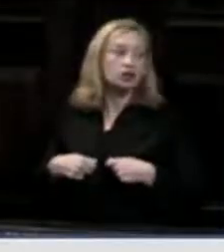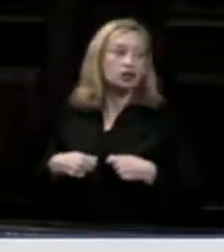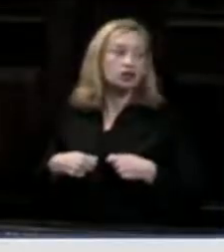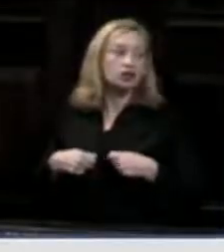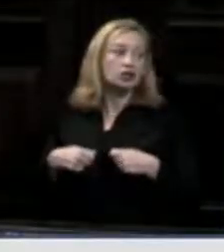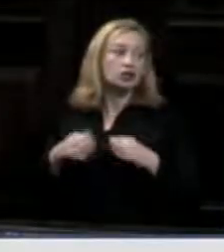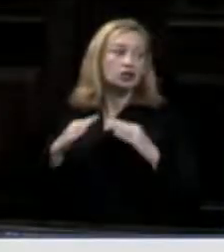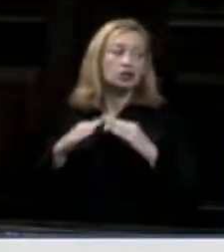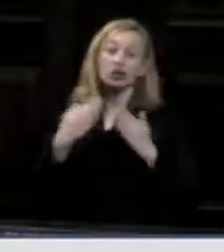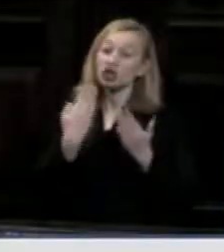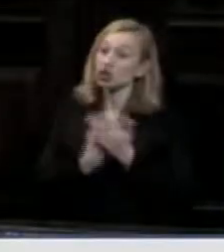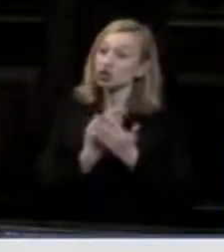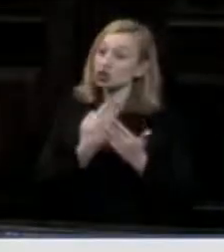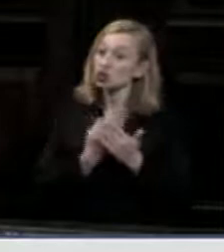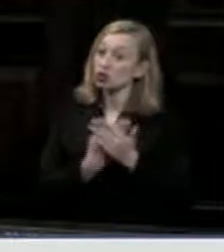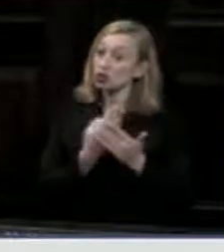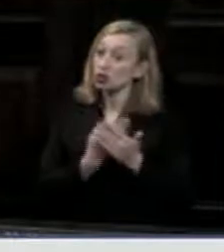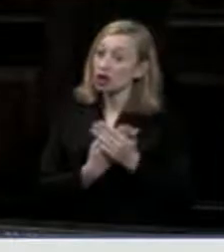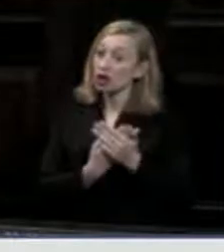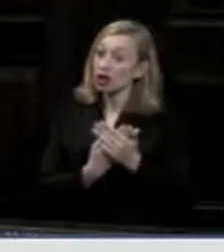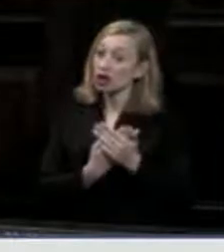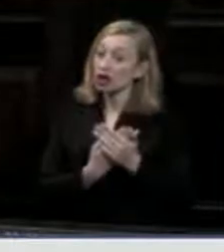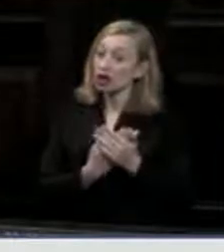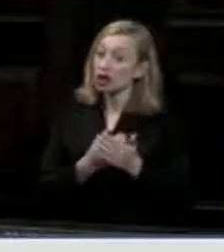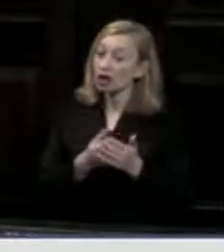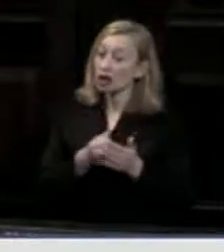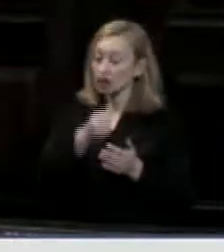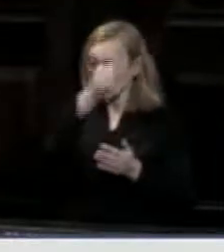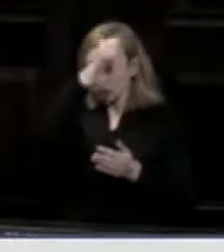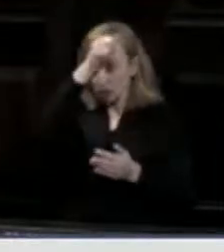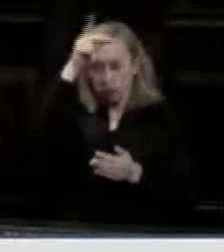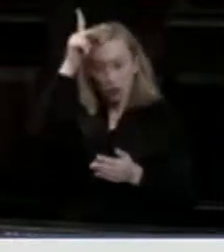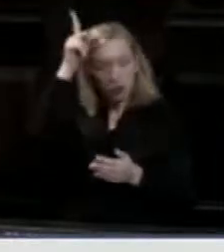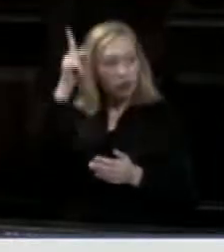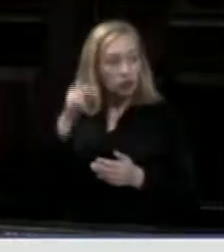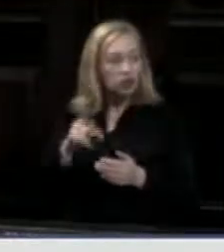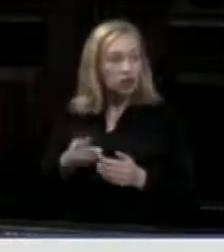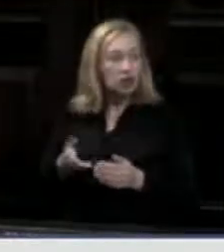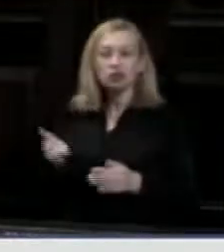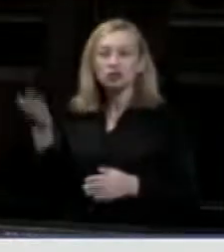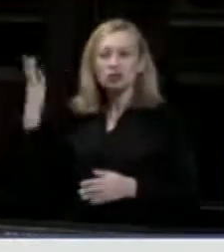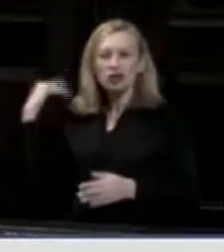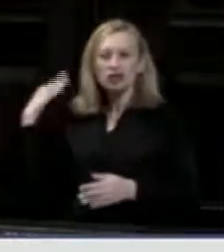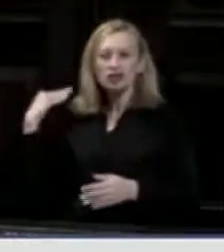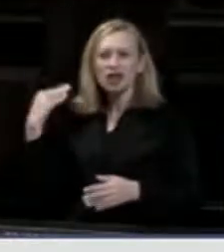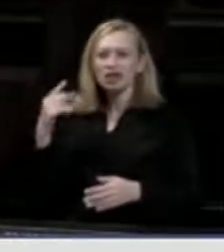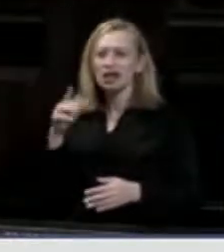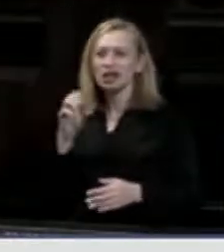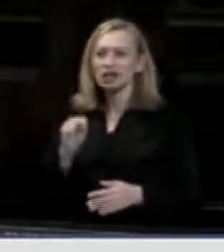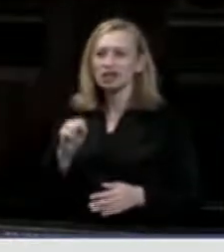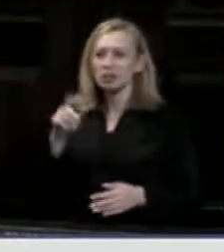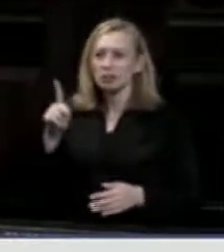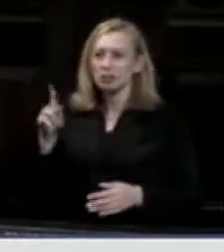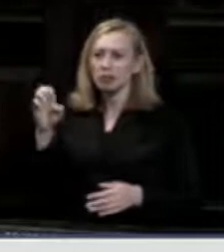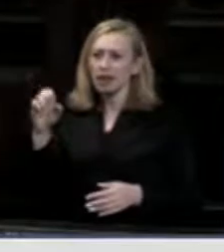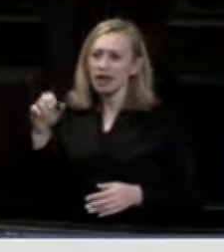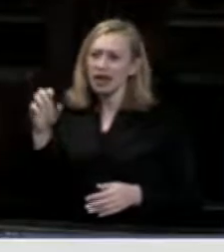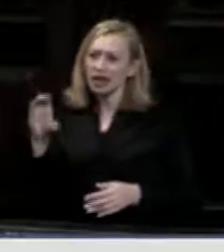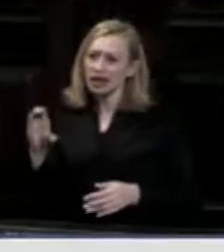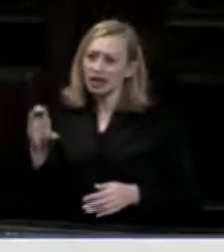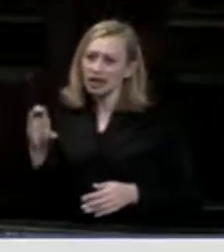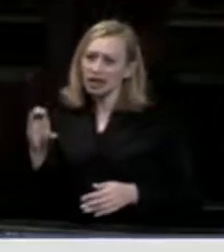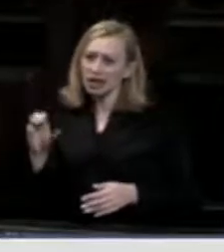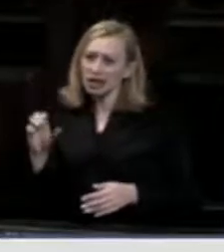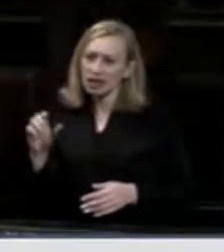Escola de Serviço Público, que naquela época chamava ESPEG, Escola de Serviço Público